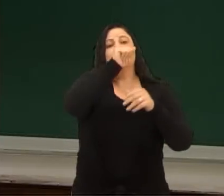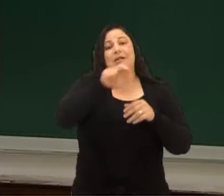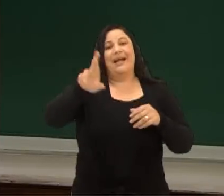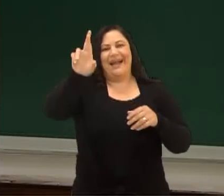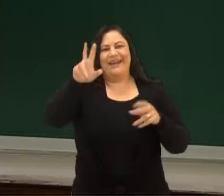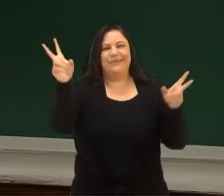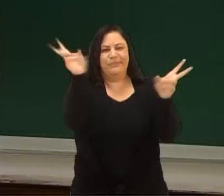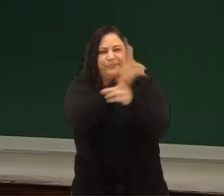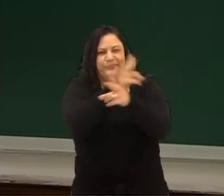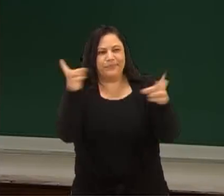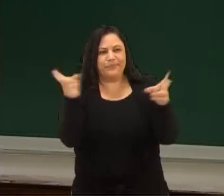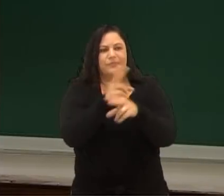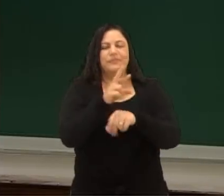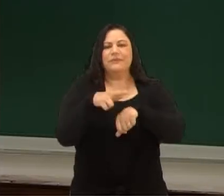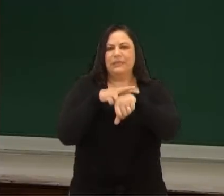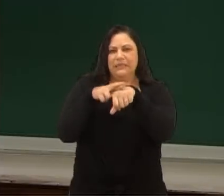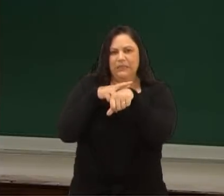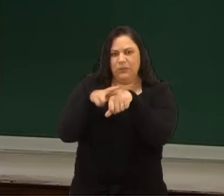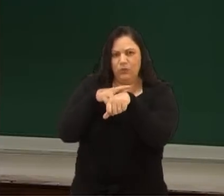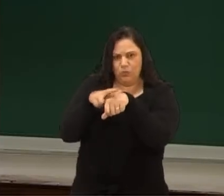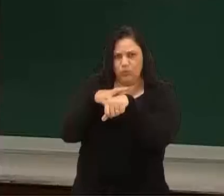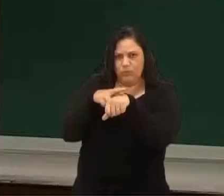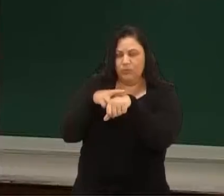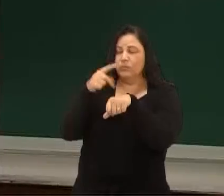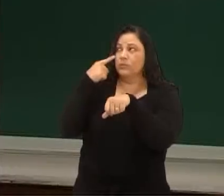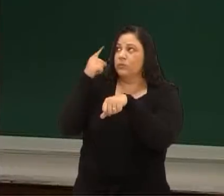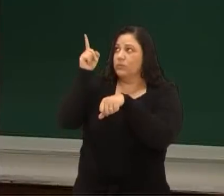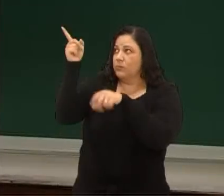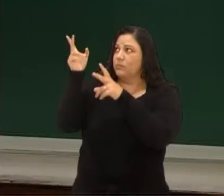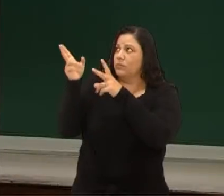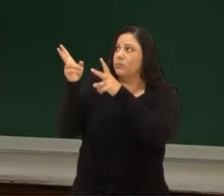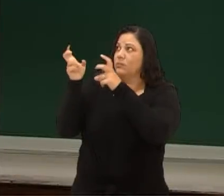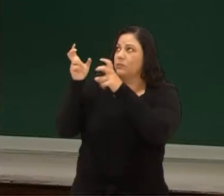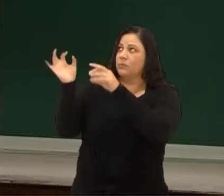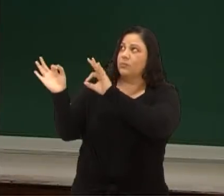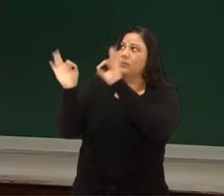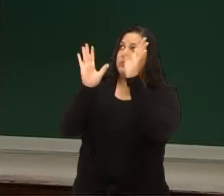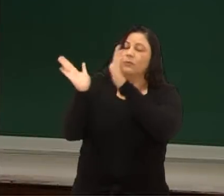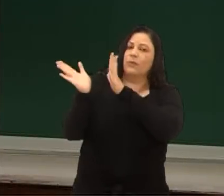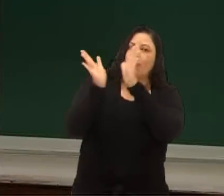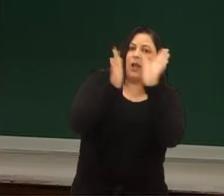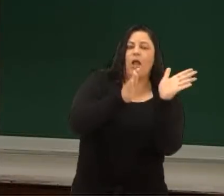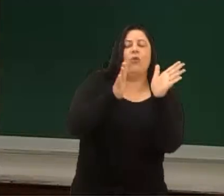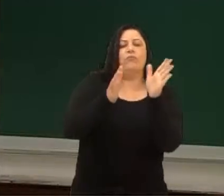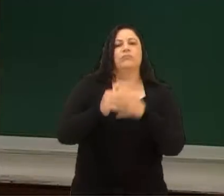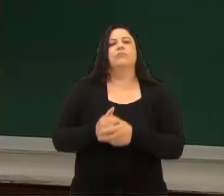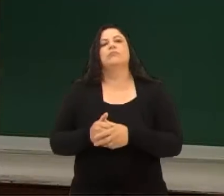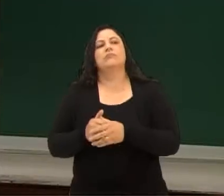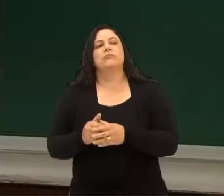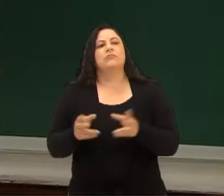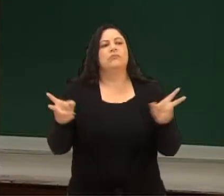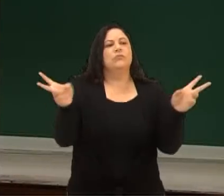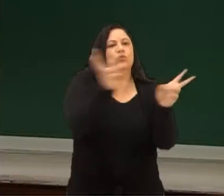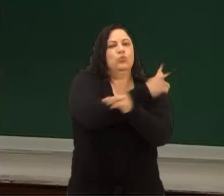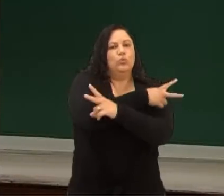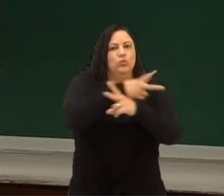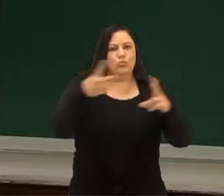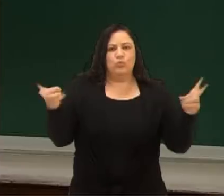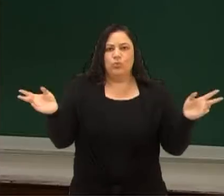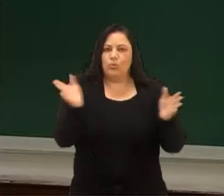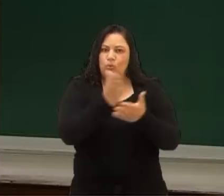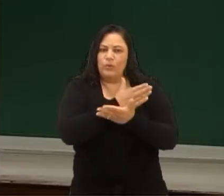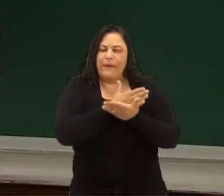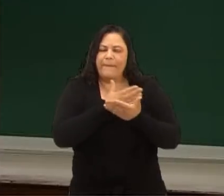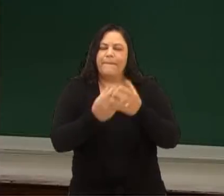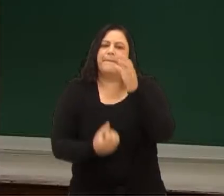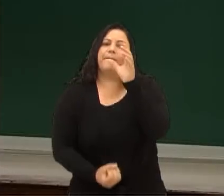massas aqui, ó, em roxinho, é o sentido a direção para onde elas estão indo. E provavelmente elas se formaram